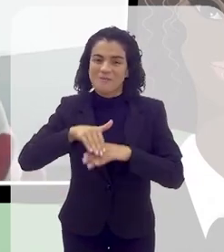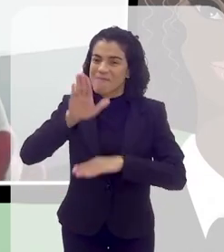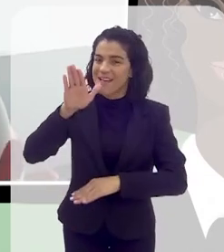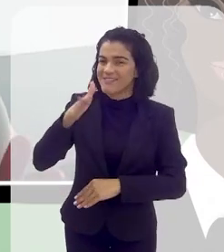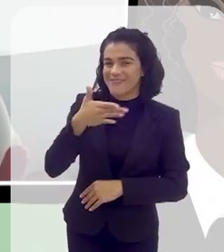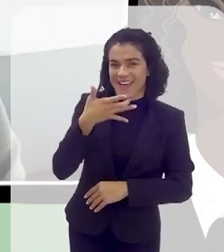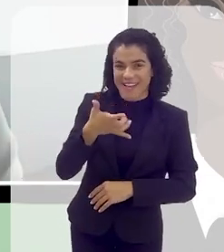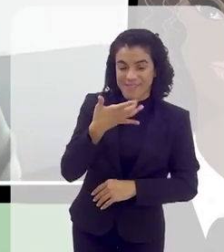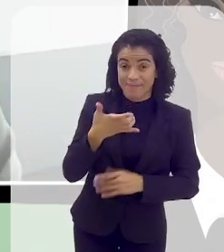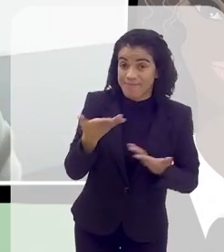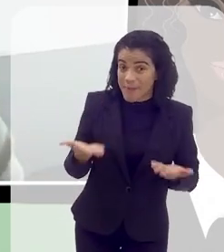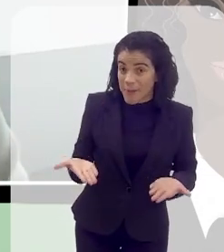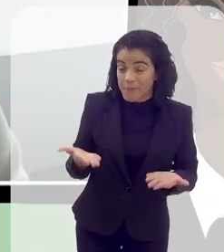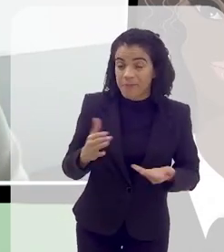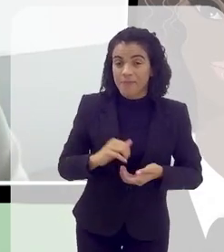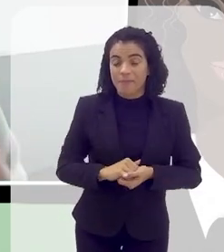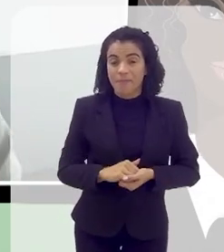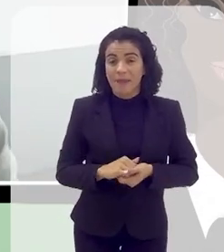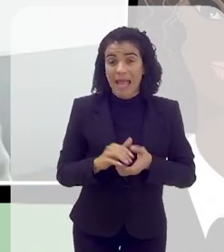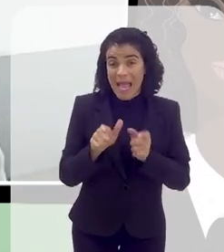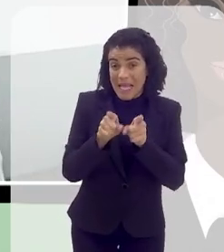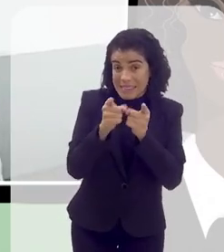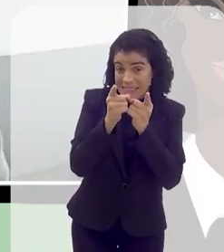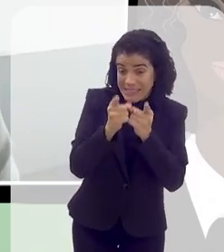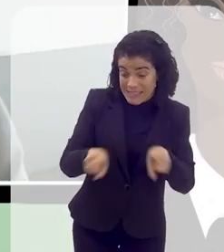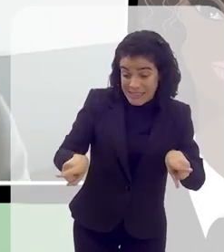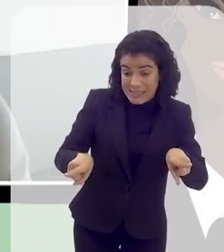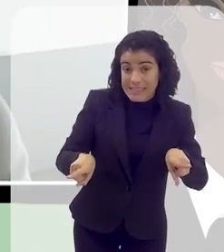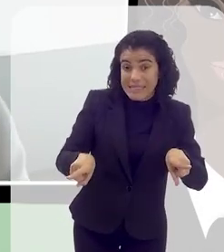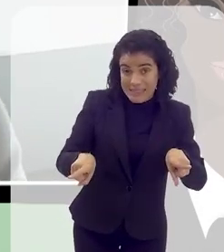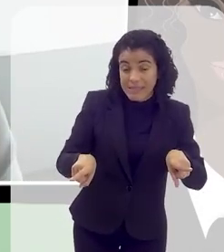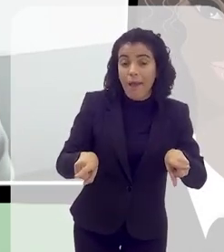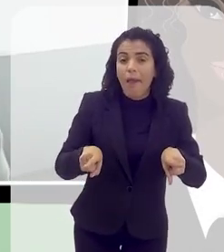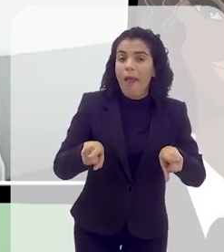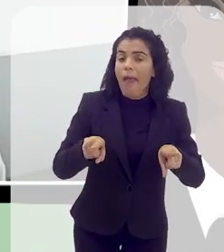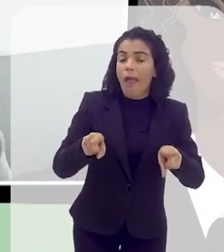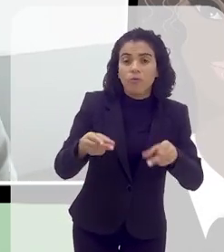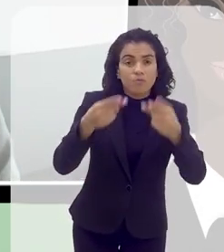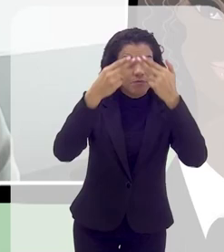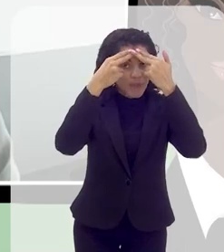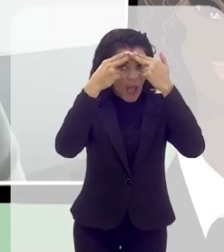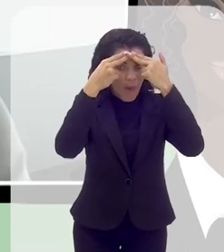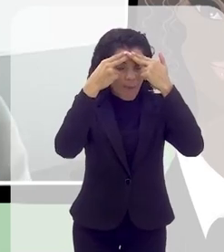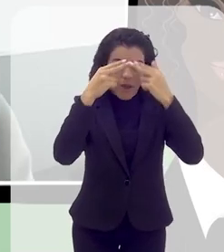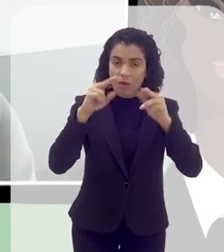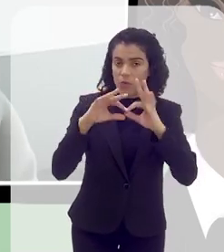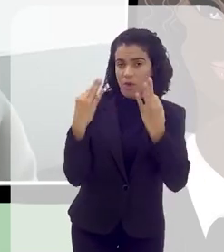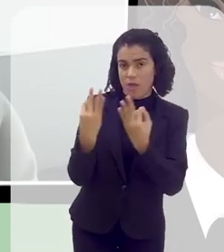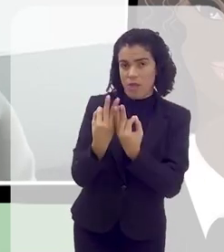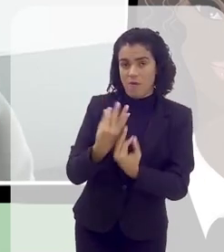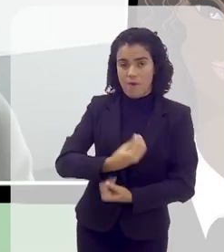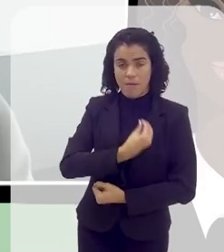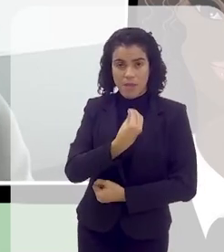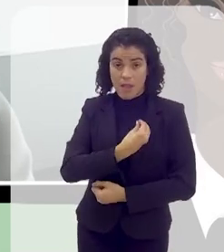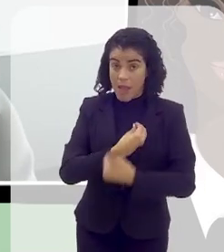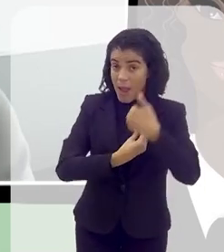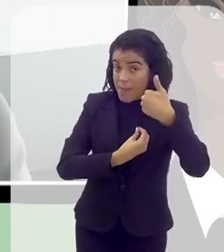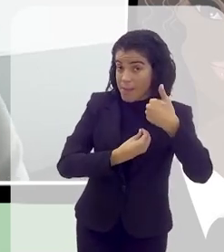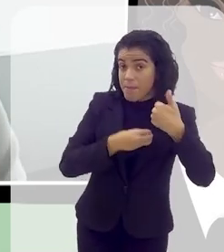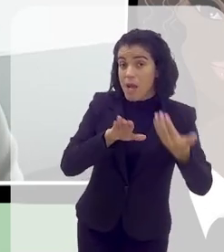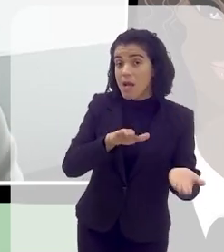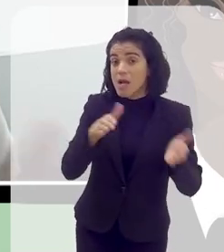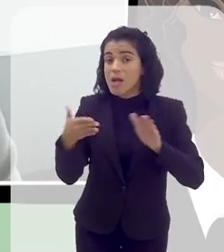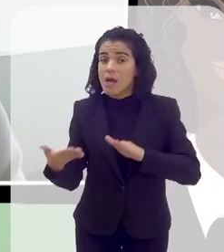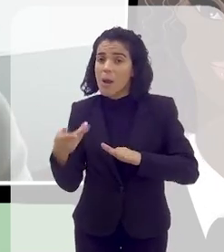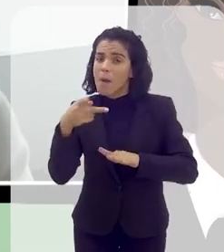ia ser muito mais fácil. Então, vamos lá. A separação conjugal é o segundo maior trauma que uma família pode viver, sendo o